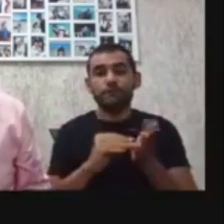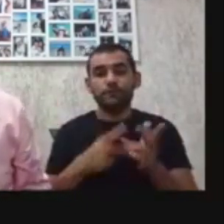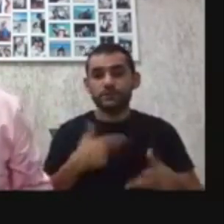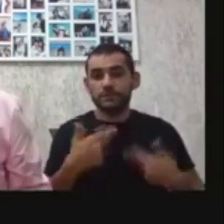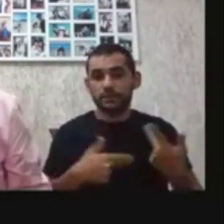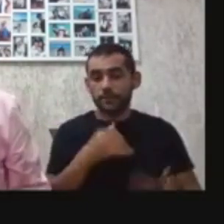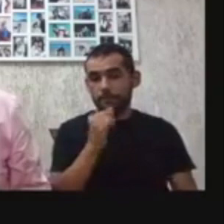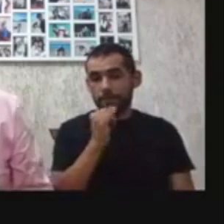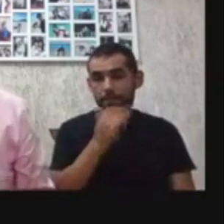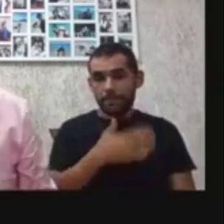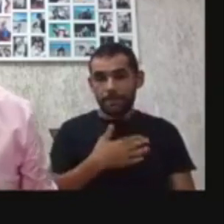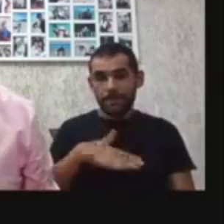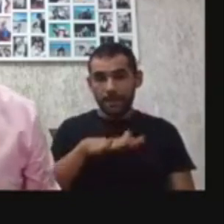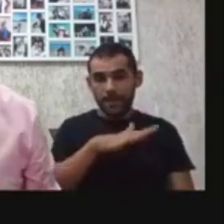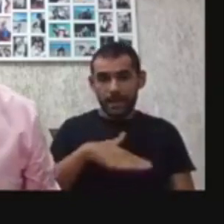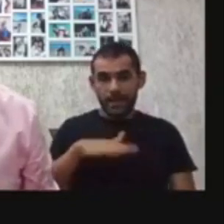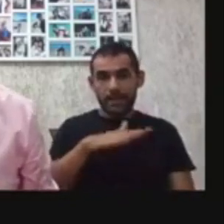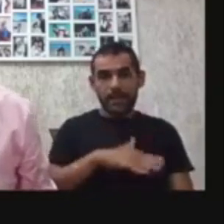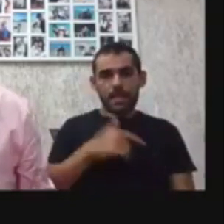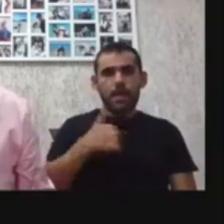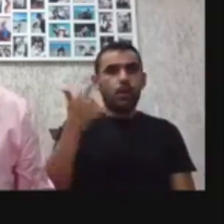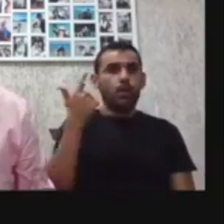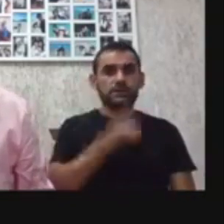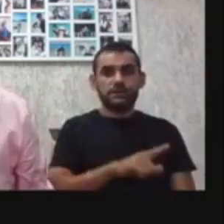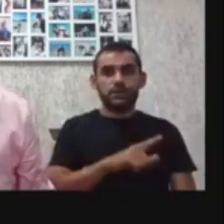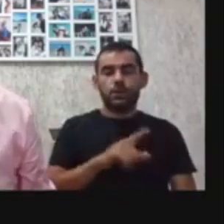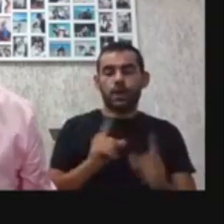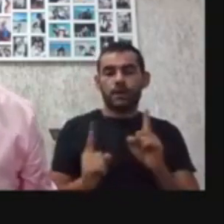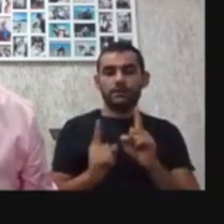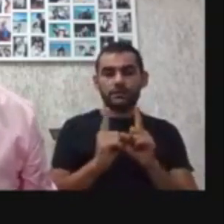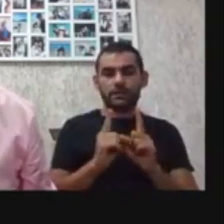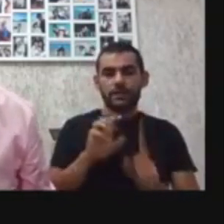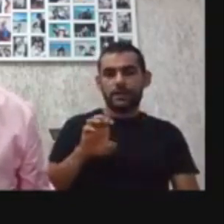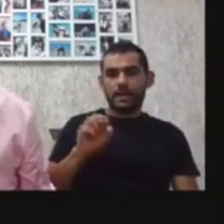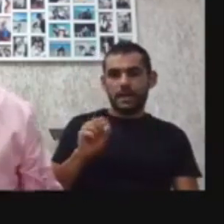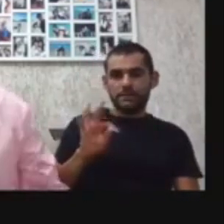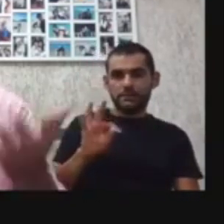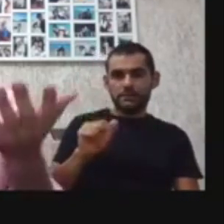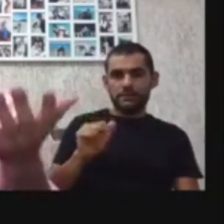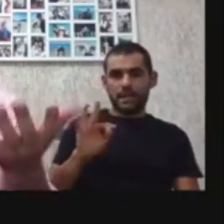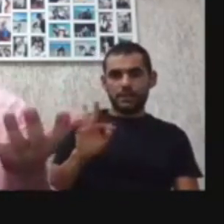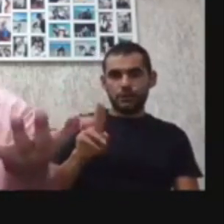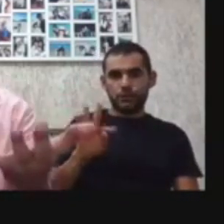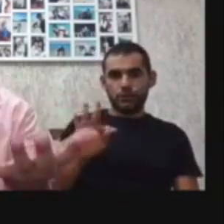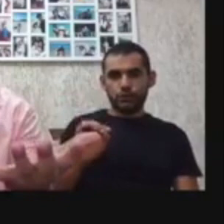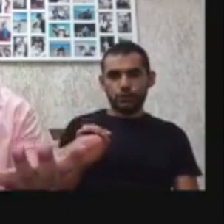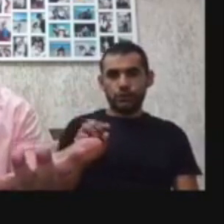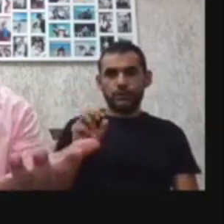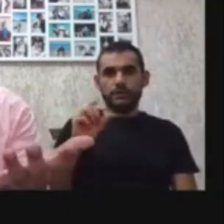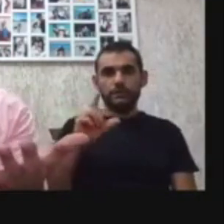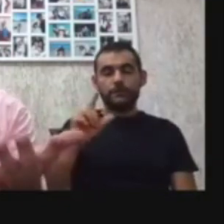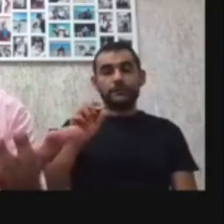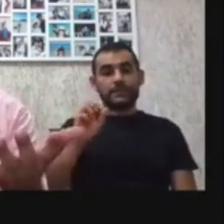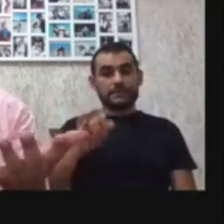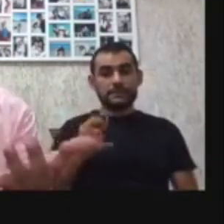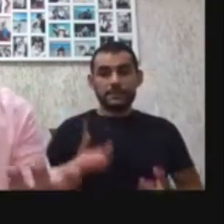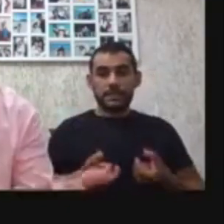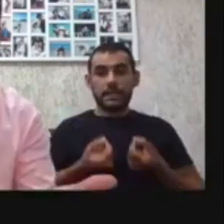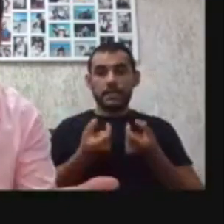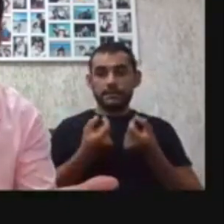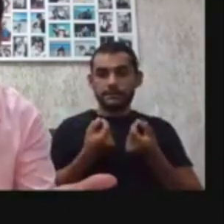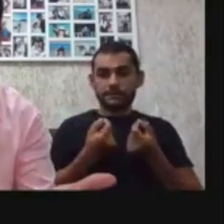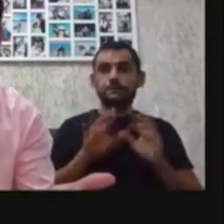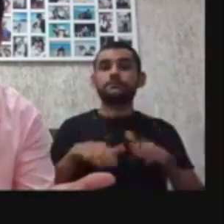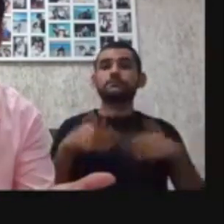minha área. A minha área, eu só posso atender um paciente lá, é estatuto, se ele tiver com câncer. Qual que é a